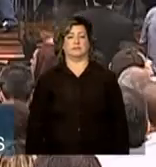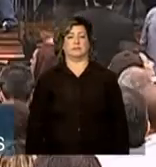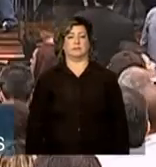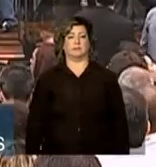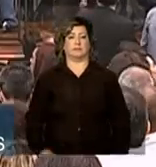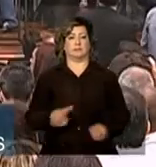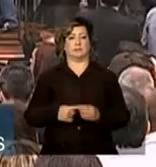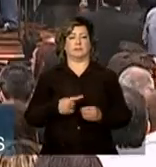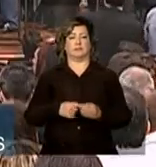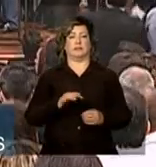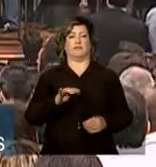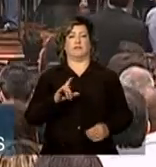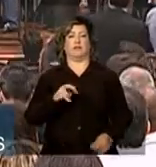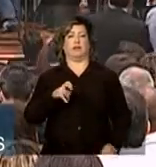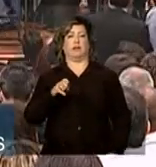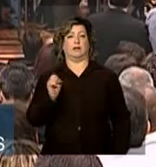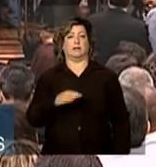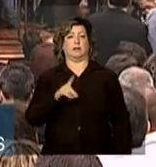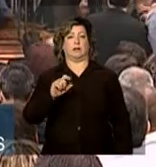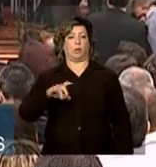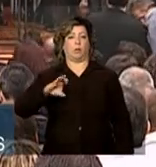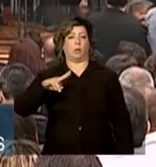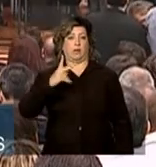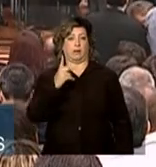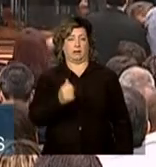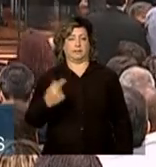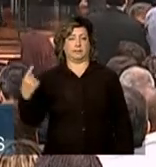Flores da Cunha, Lídio Escorteganha.